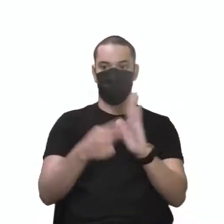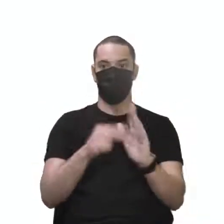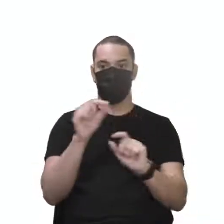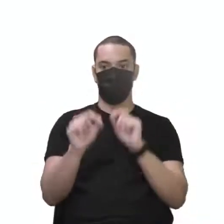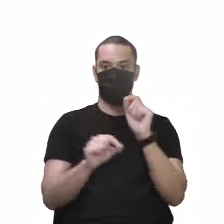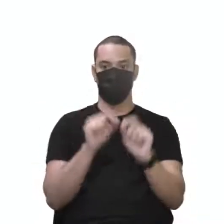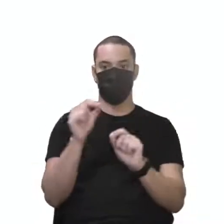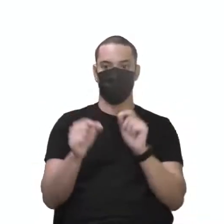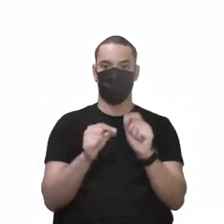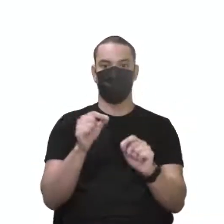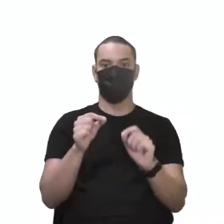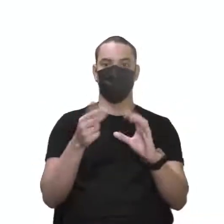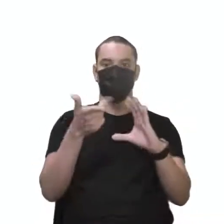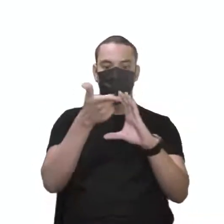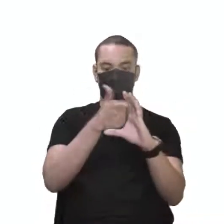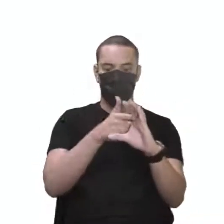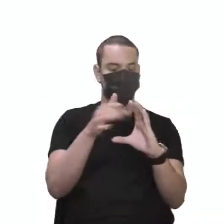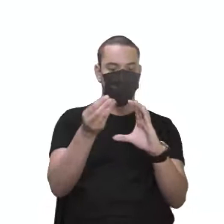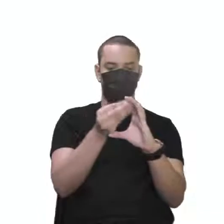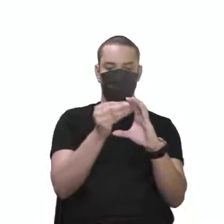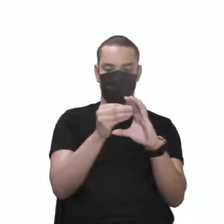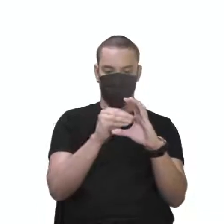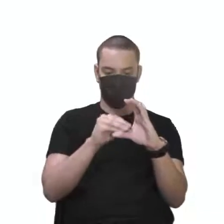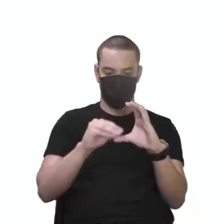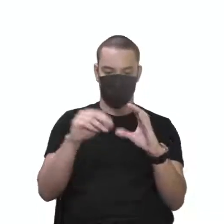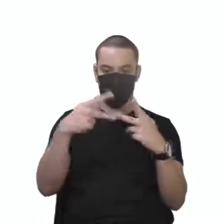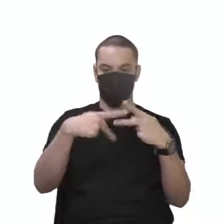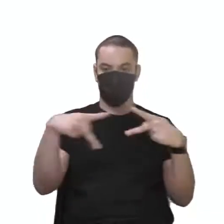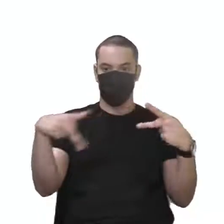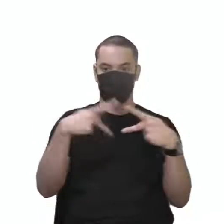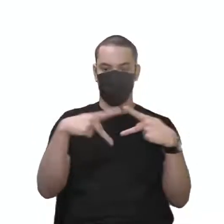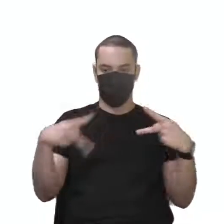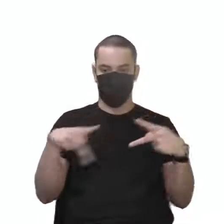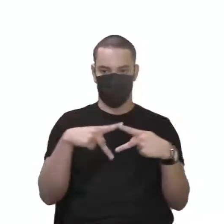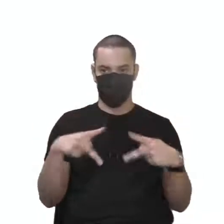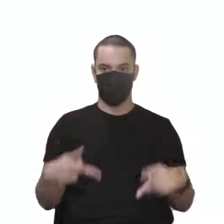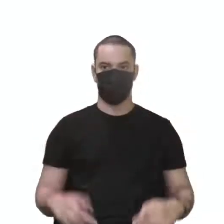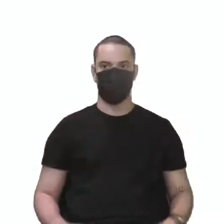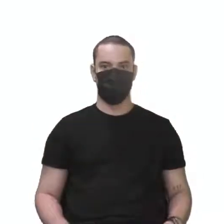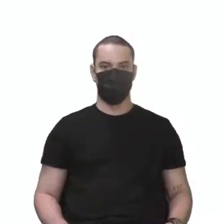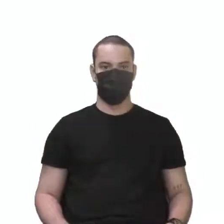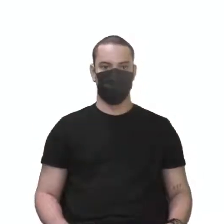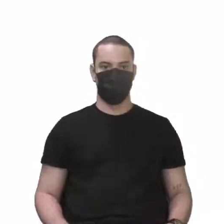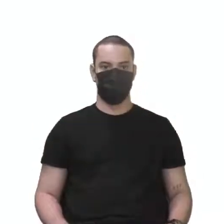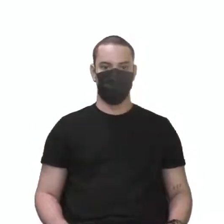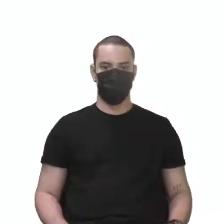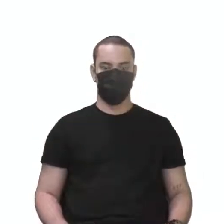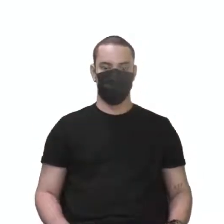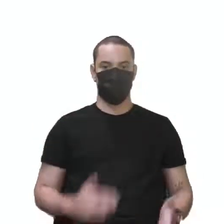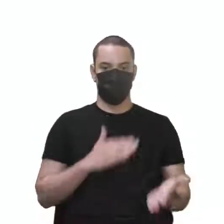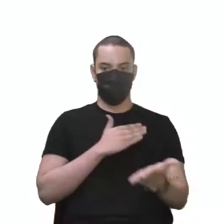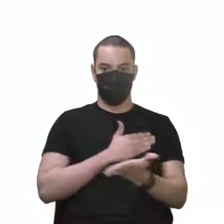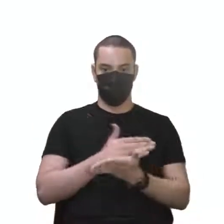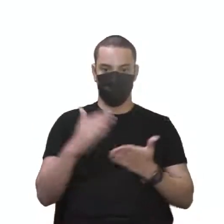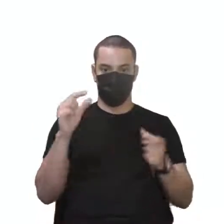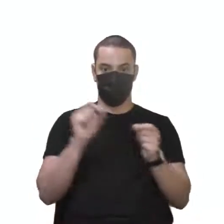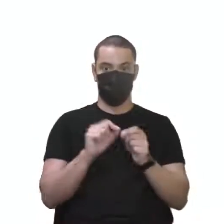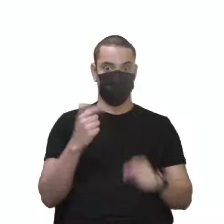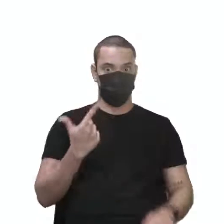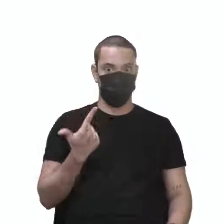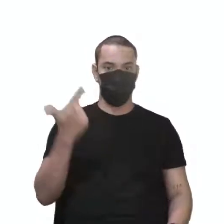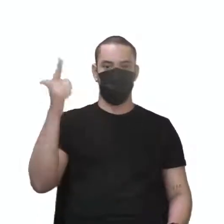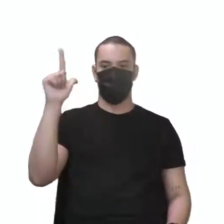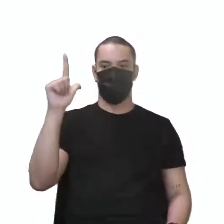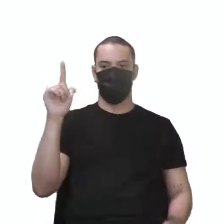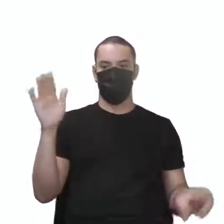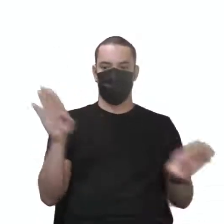dos ribossomos. Então, ele está sintetizando proteína, tá? Beleza. Aí ele começa a produzir outros sequenciamentos genéticos,